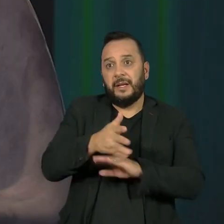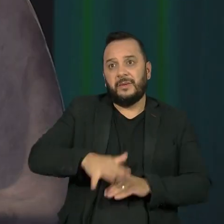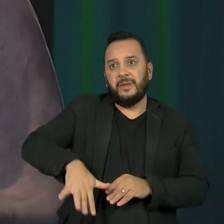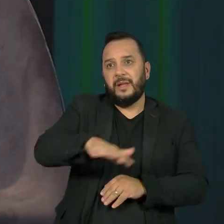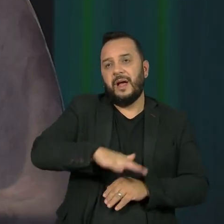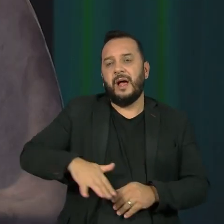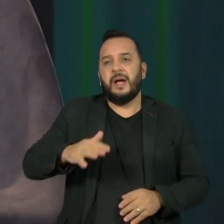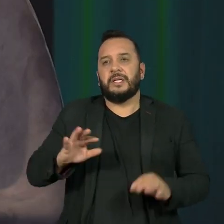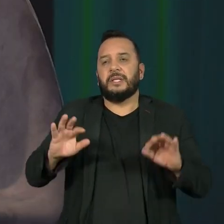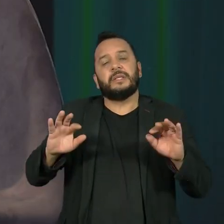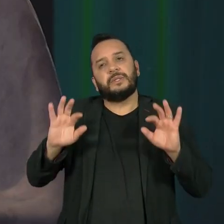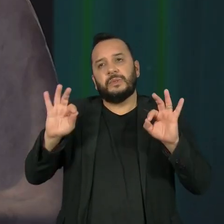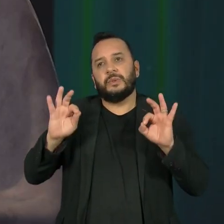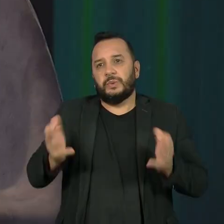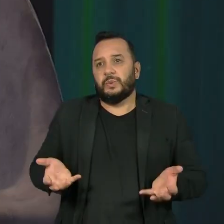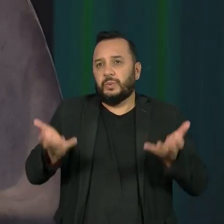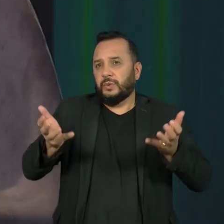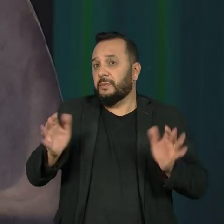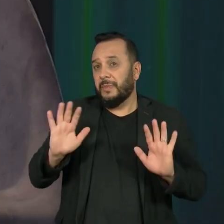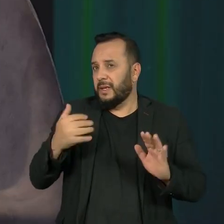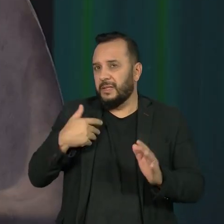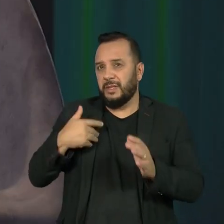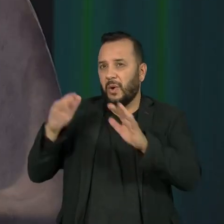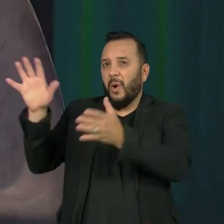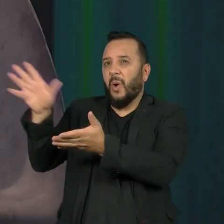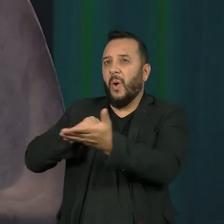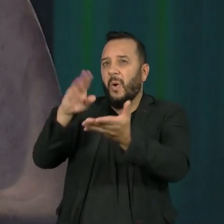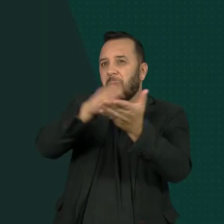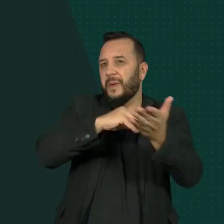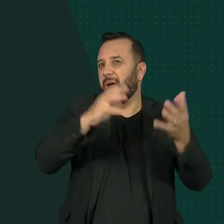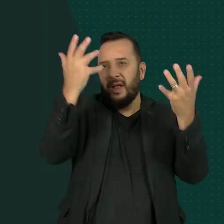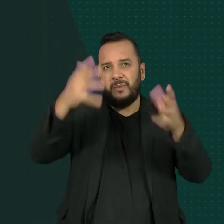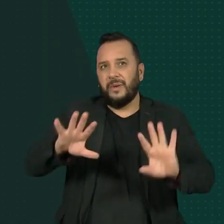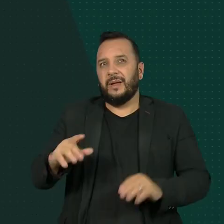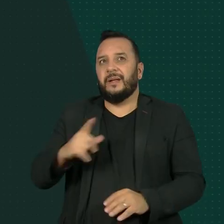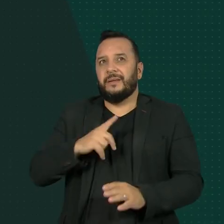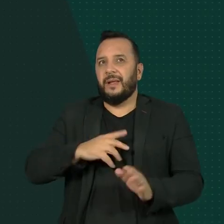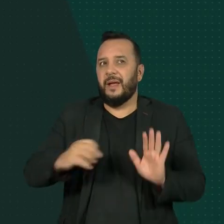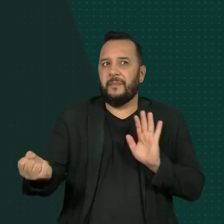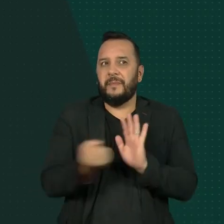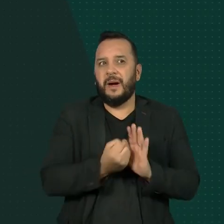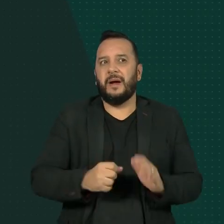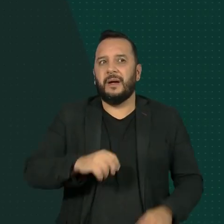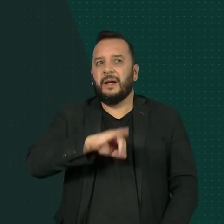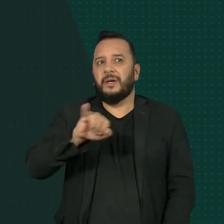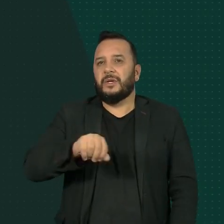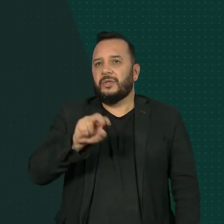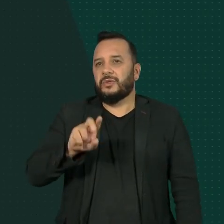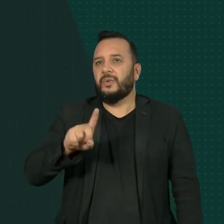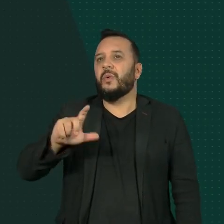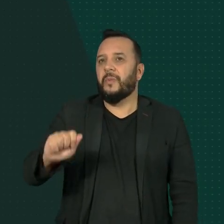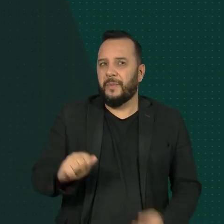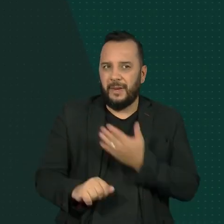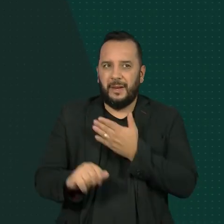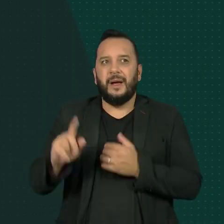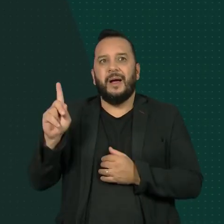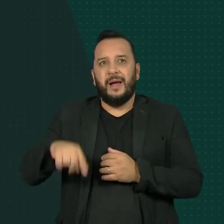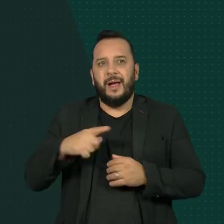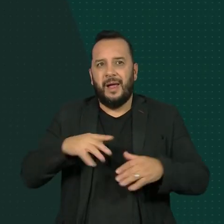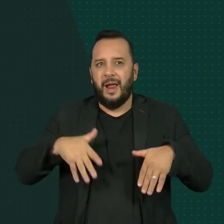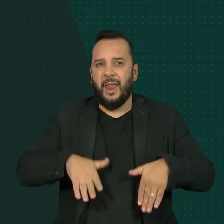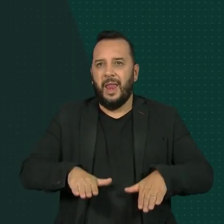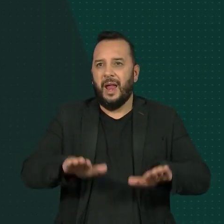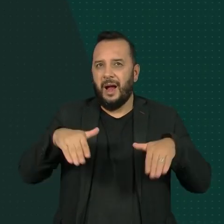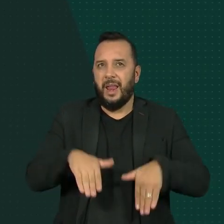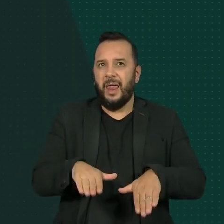não querem exatamente copiar o que já existe, né? Tem uma marca do Juba que chama Dodge, é uma marca de alfaiataria, e